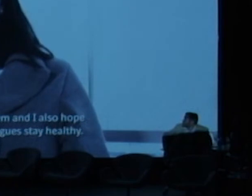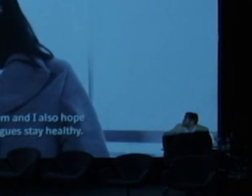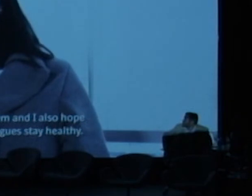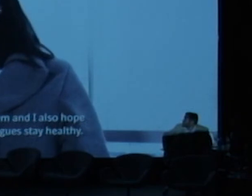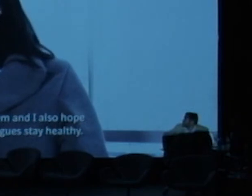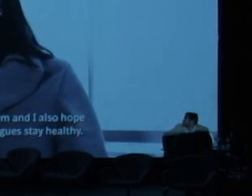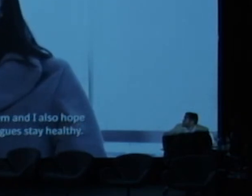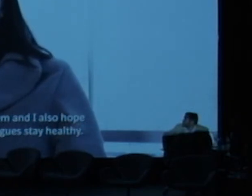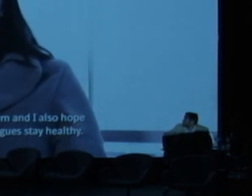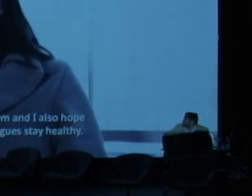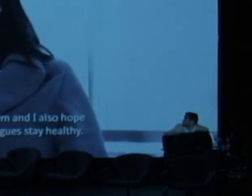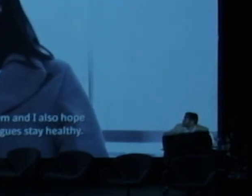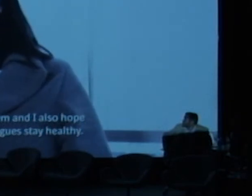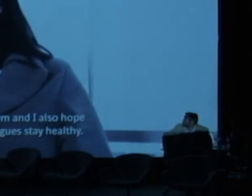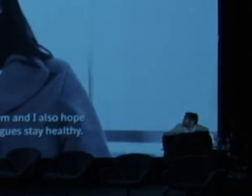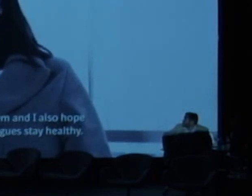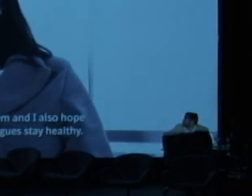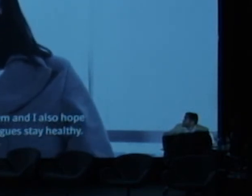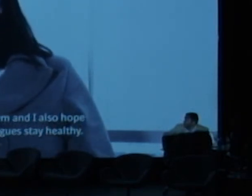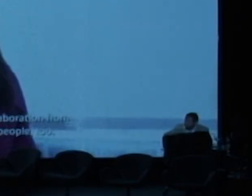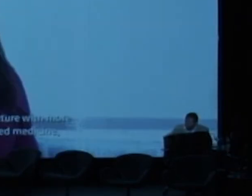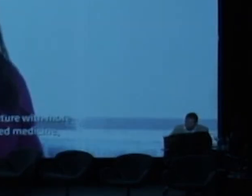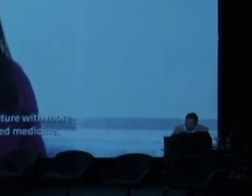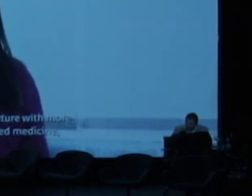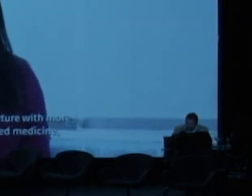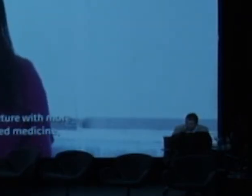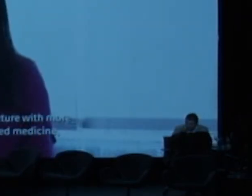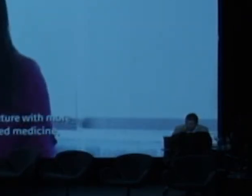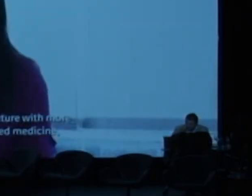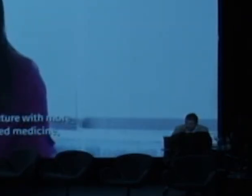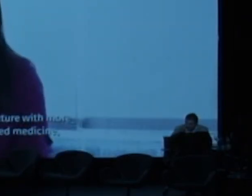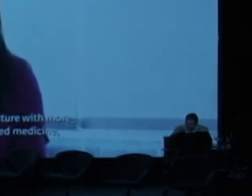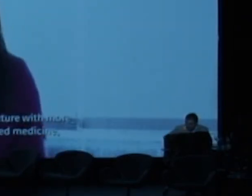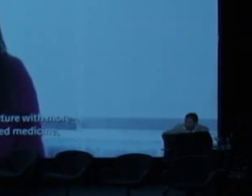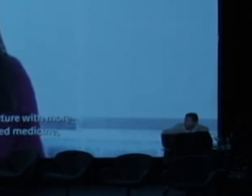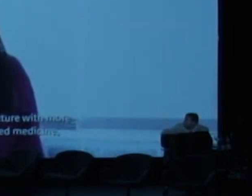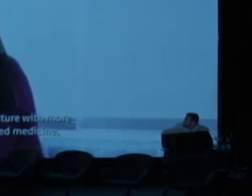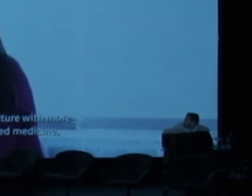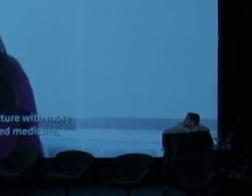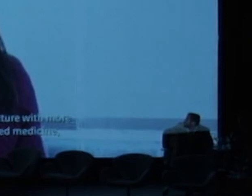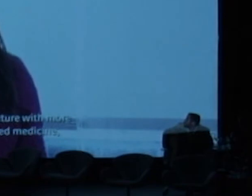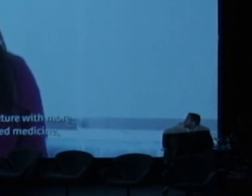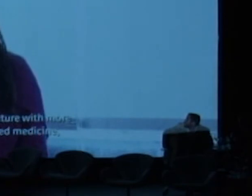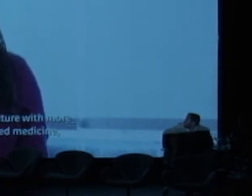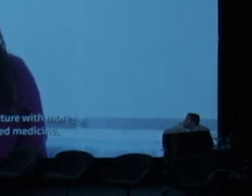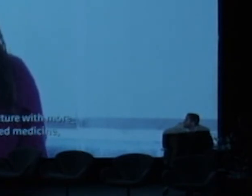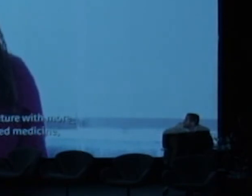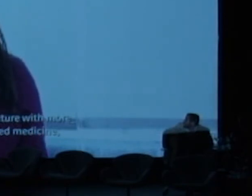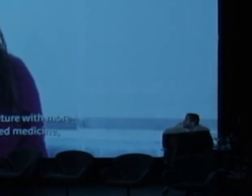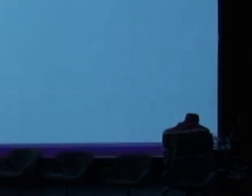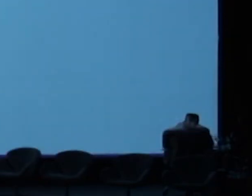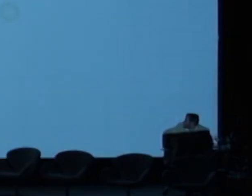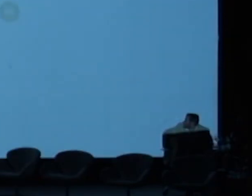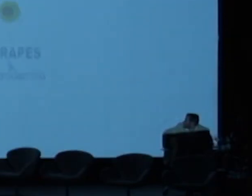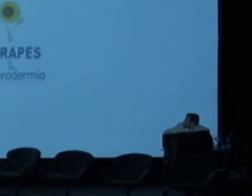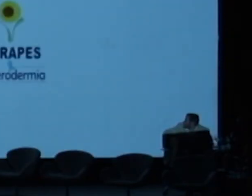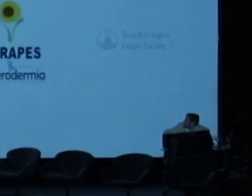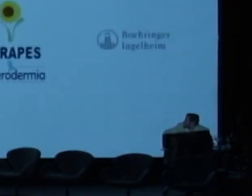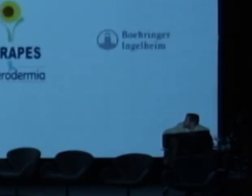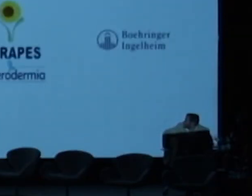espero também que todas as minhas colegas, que elas fiquem bem. Um futuro um pouco melhor, né? Medicina mais avançada.